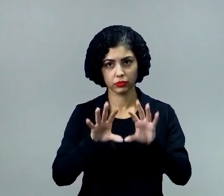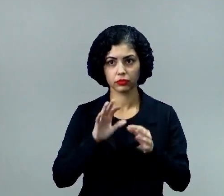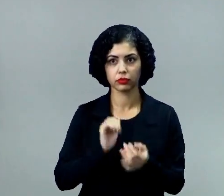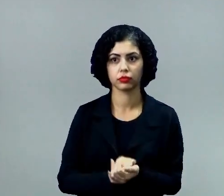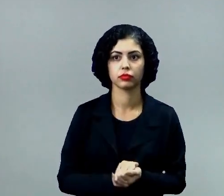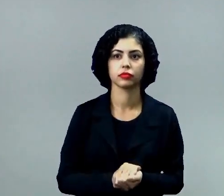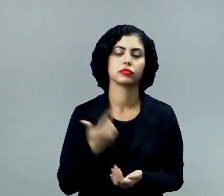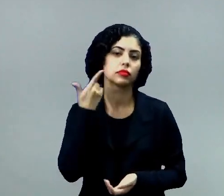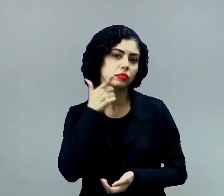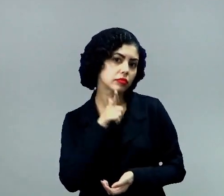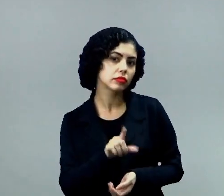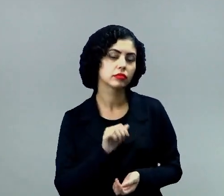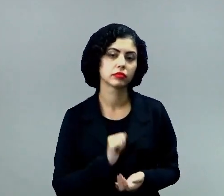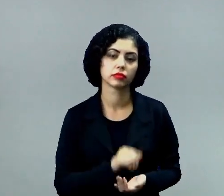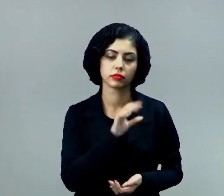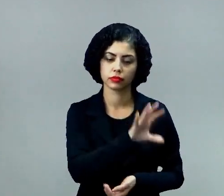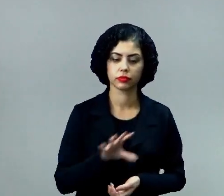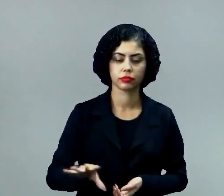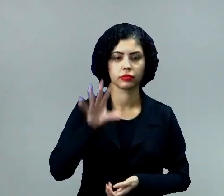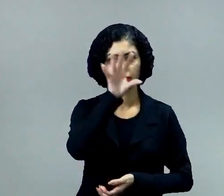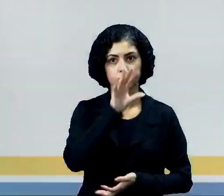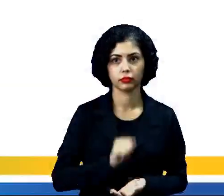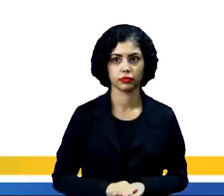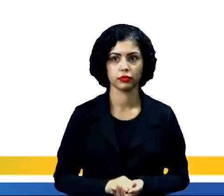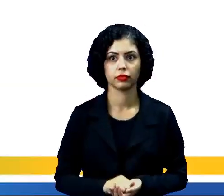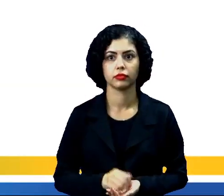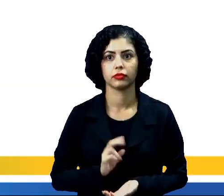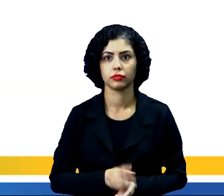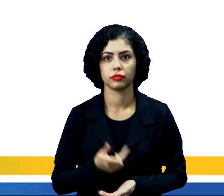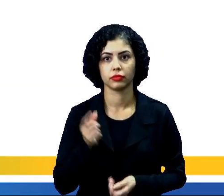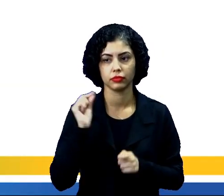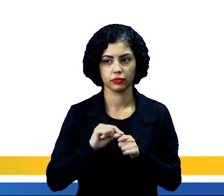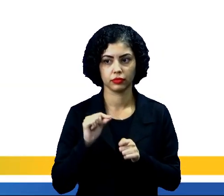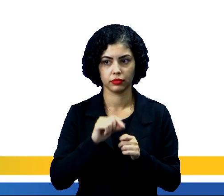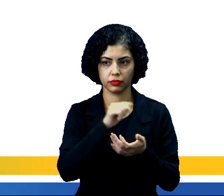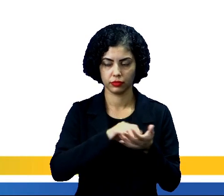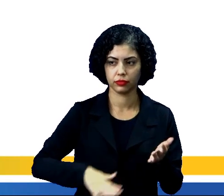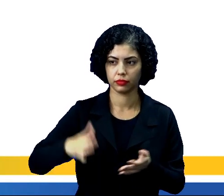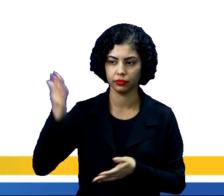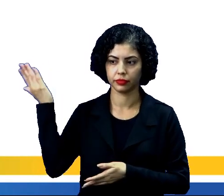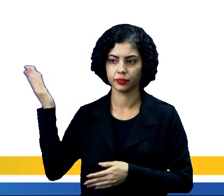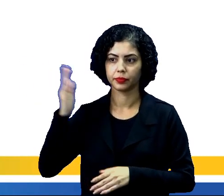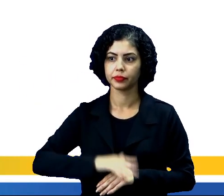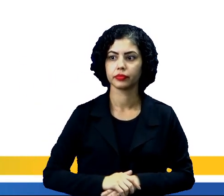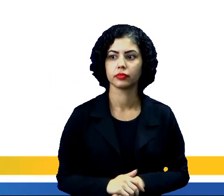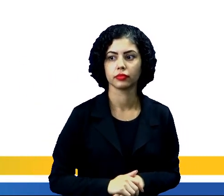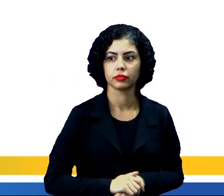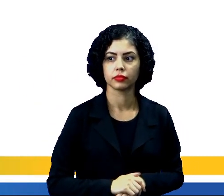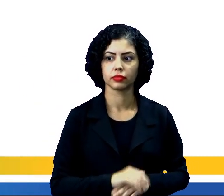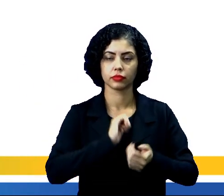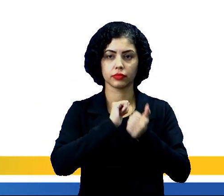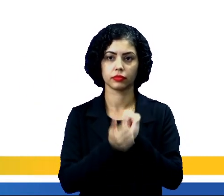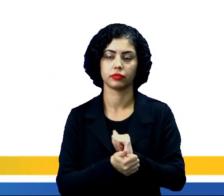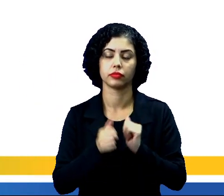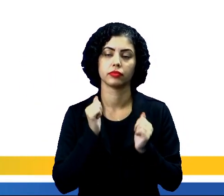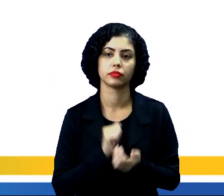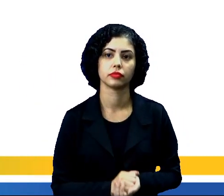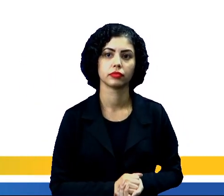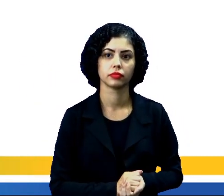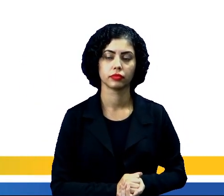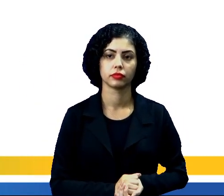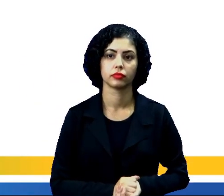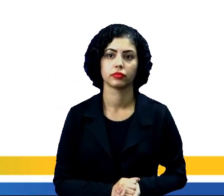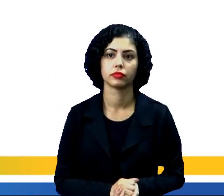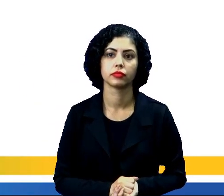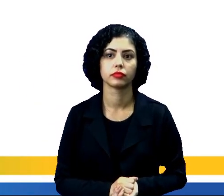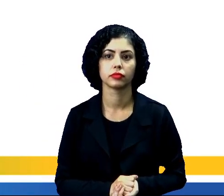eu acho que a gente conseguiu dar uma mapeada legal nos esportes e consegue realizar um exercício. Então vamos lá, ó. Temos um